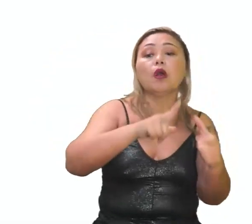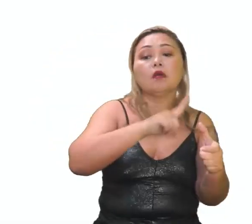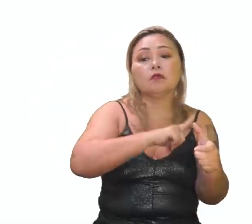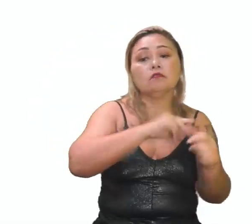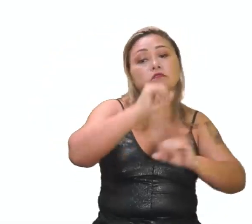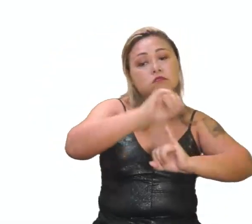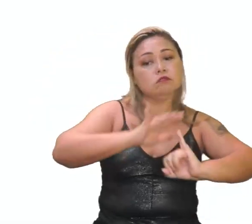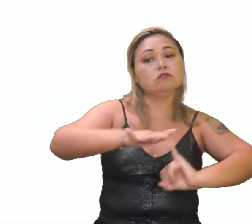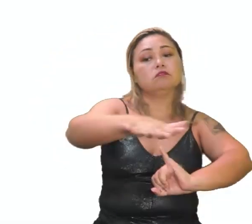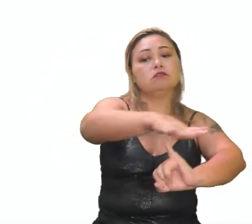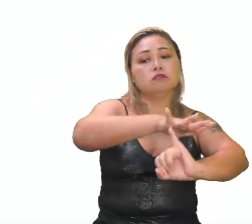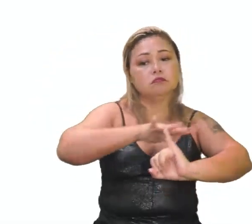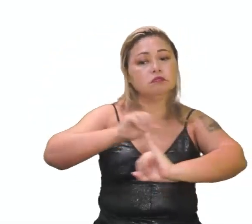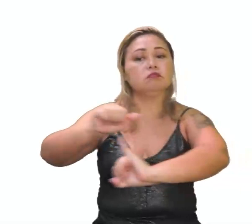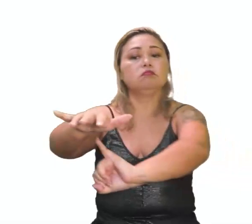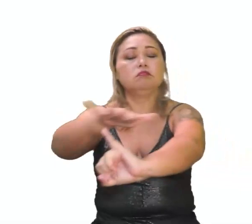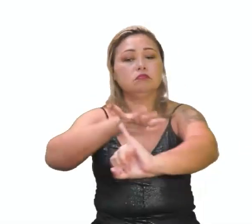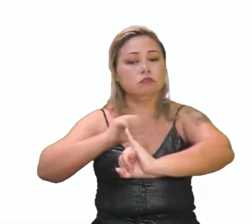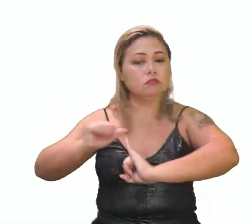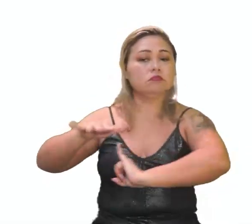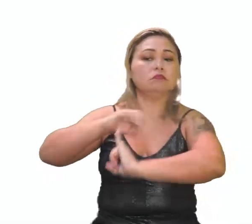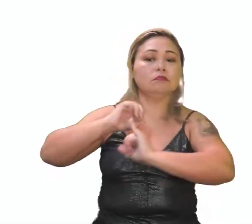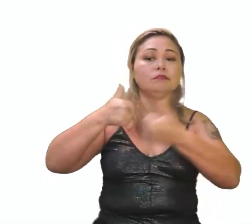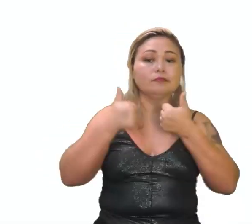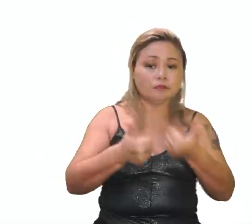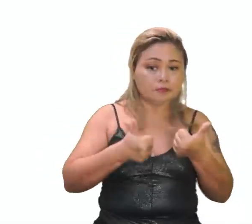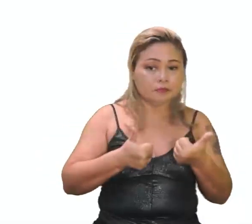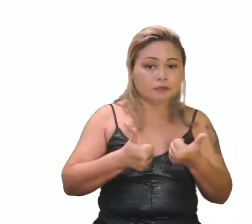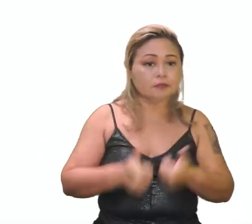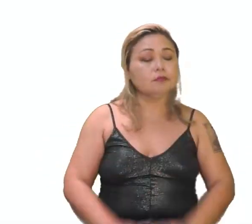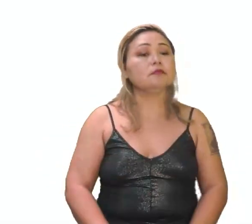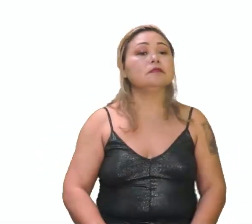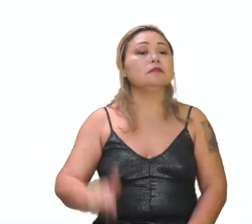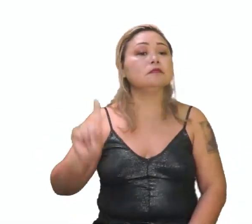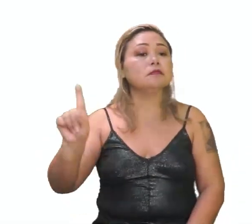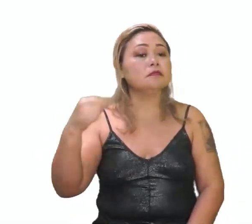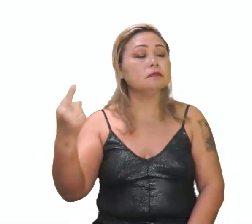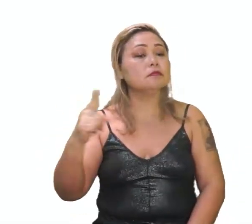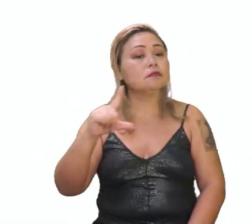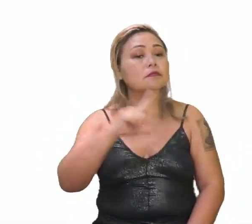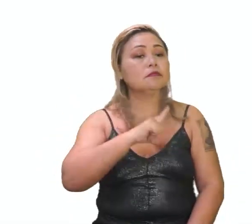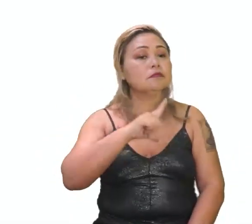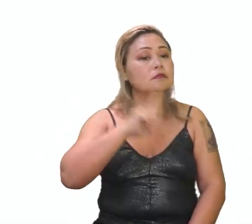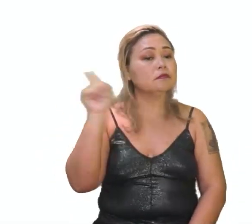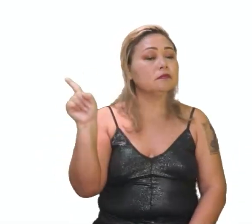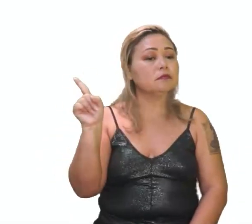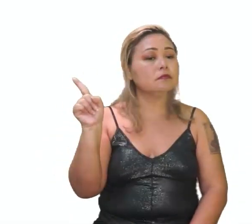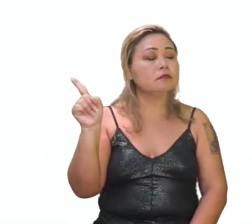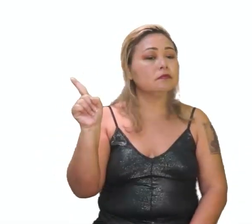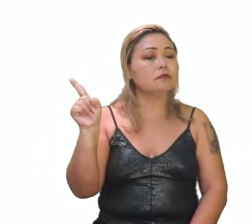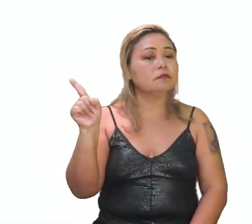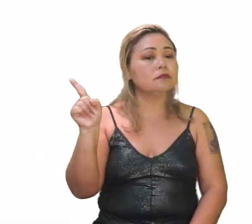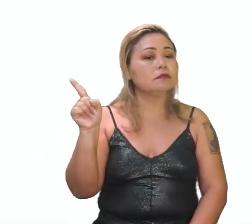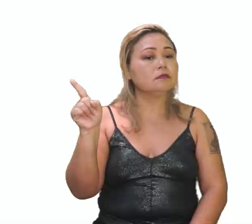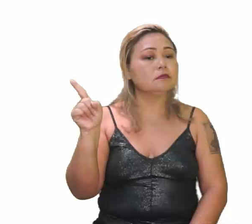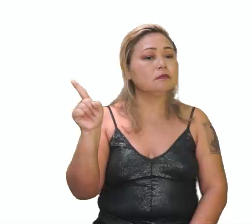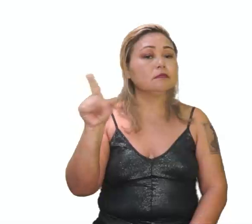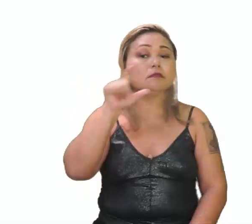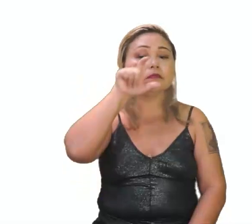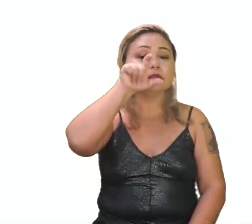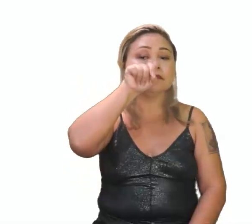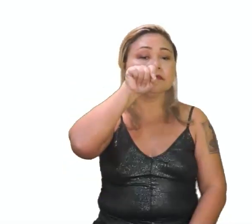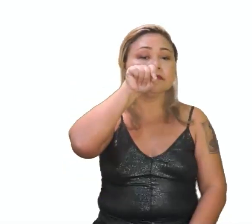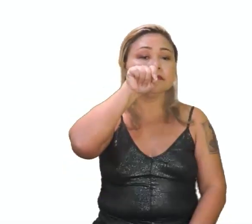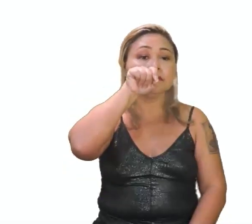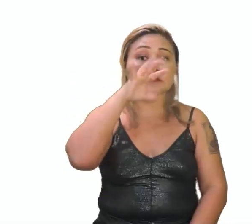ilha dessas que estavam ali naqueles arquipélagos, tá bom? Então aqui você tem, ó, um